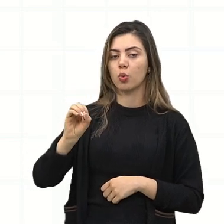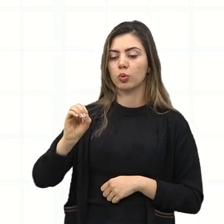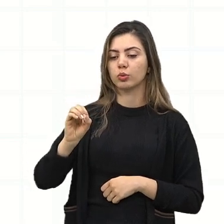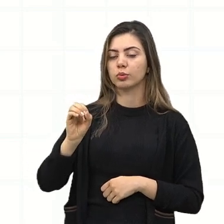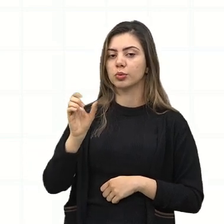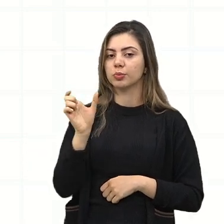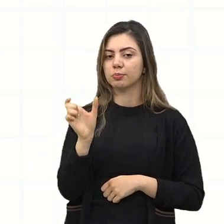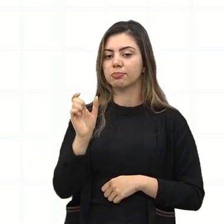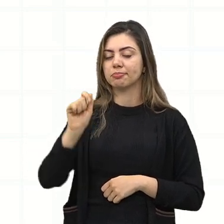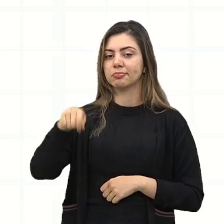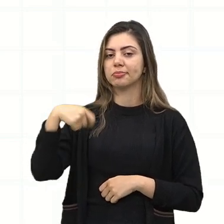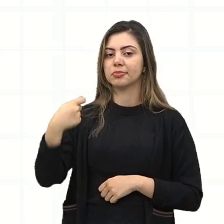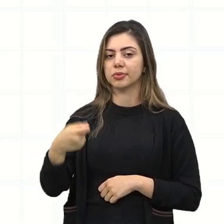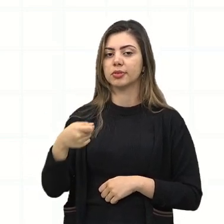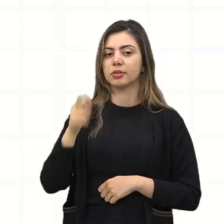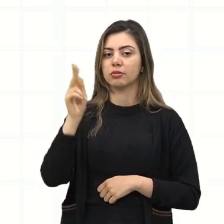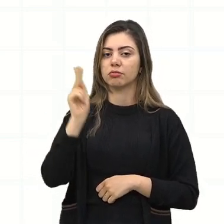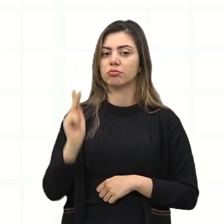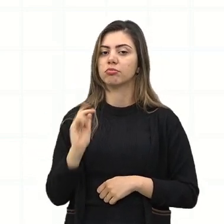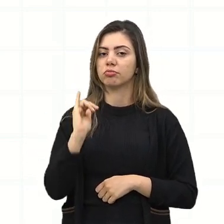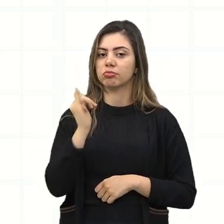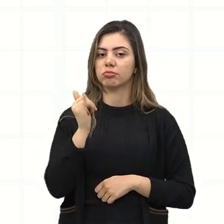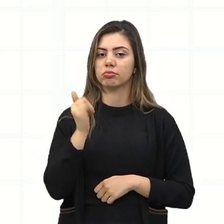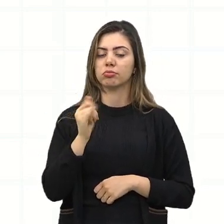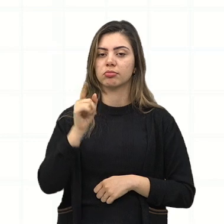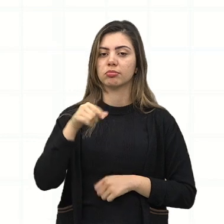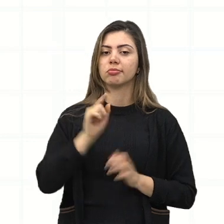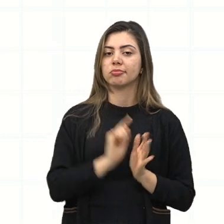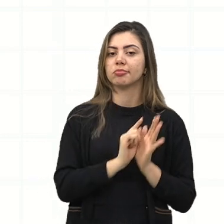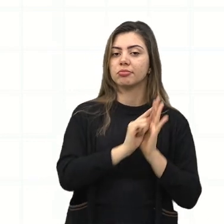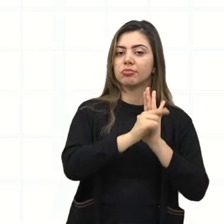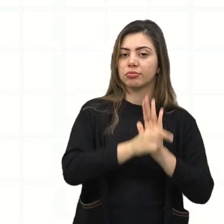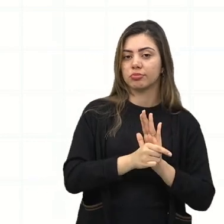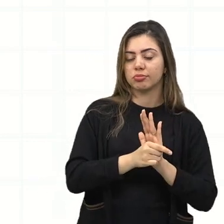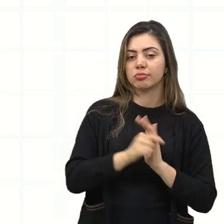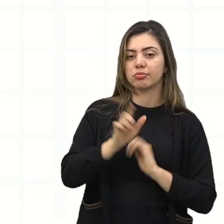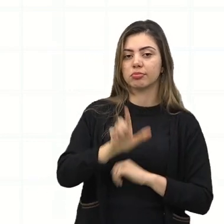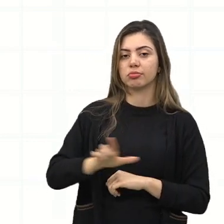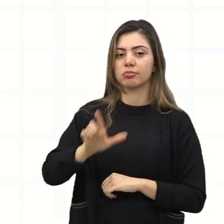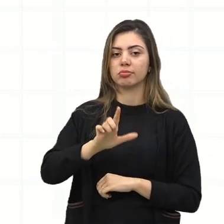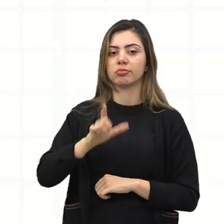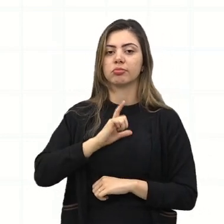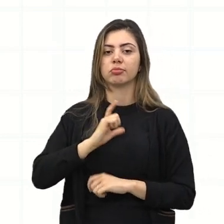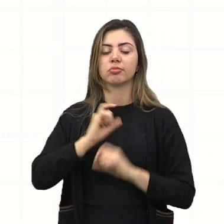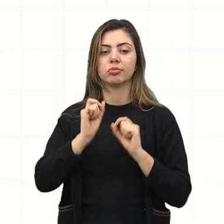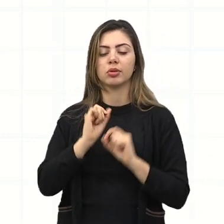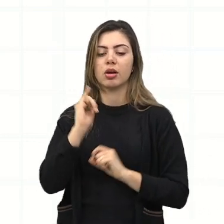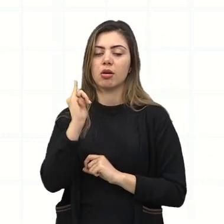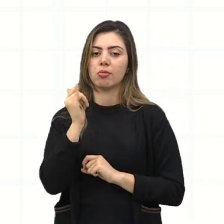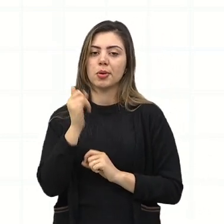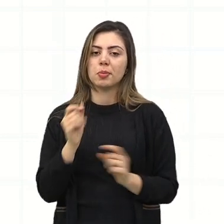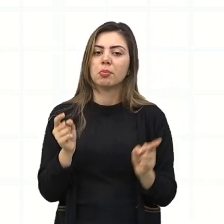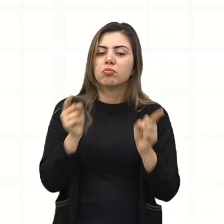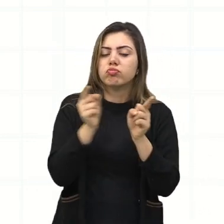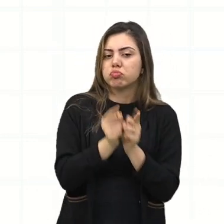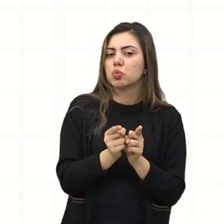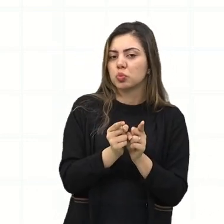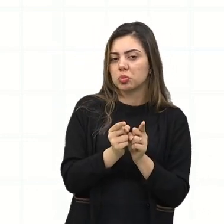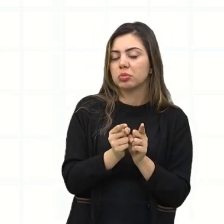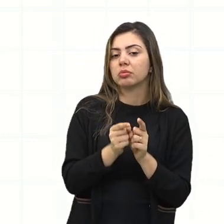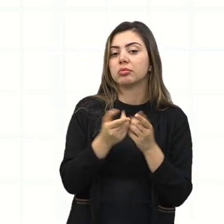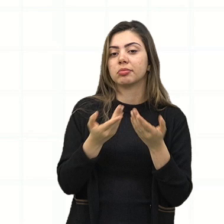conto, né? O conto é um gênero que possui narrativa curta e